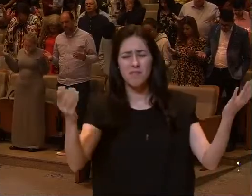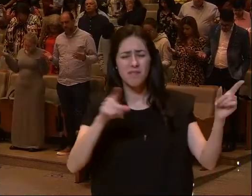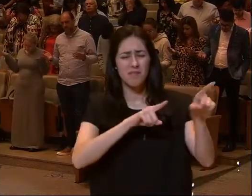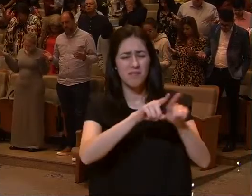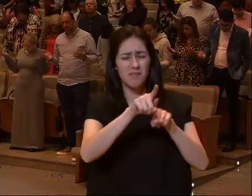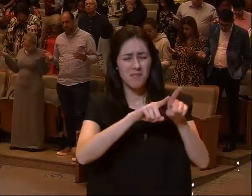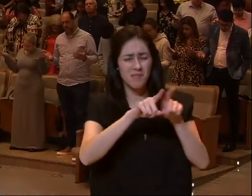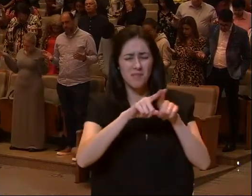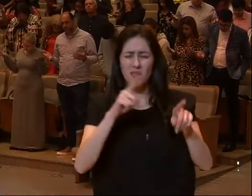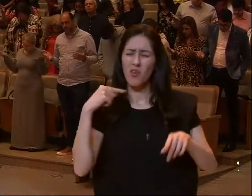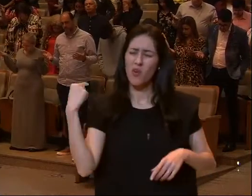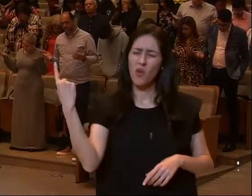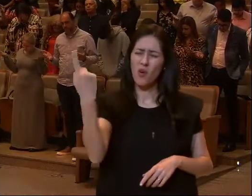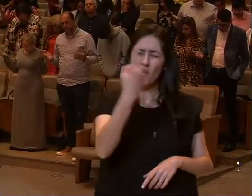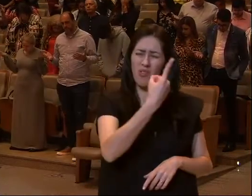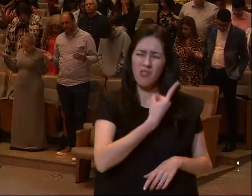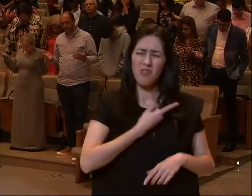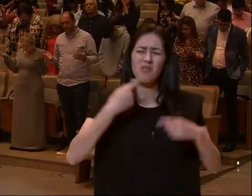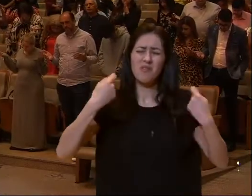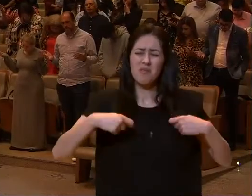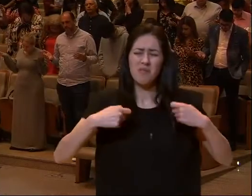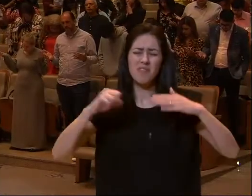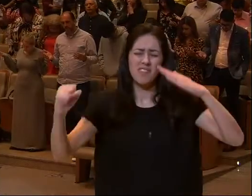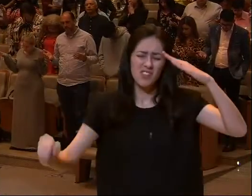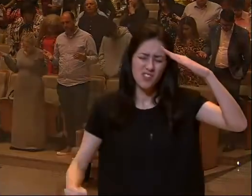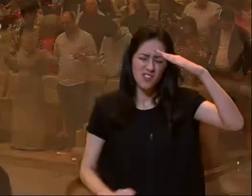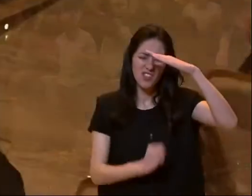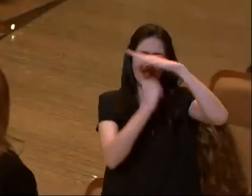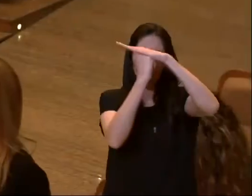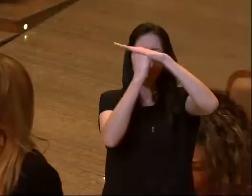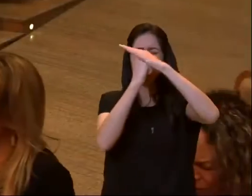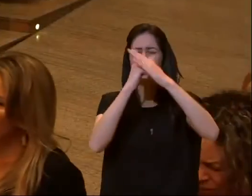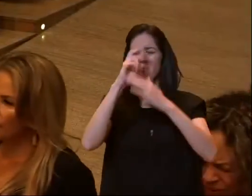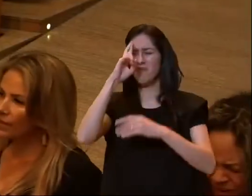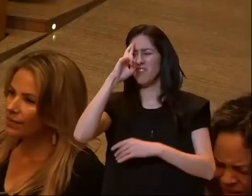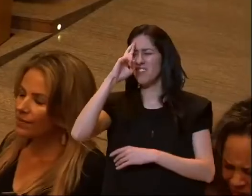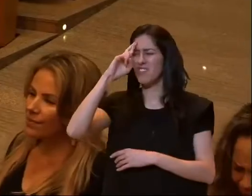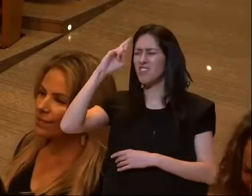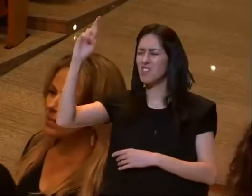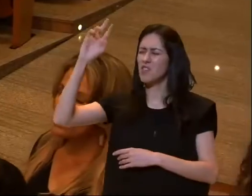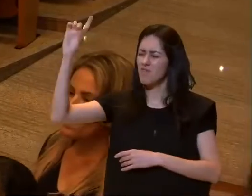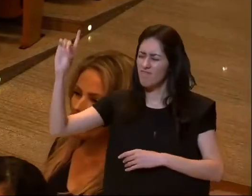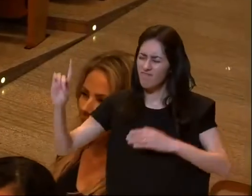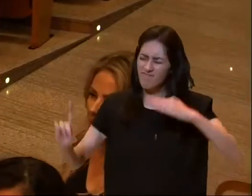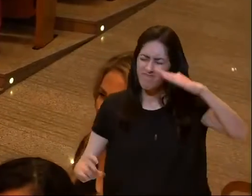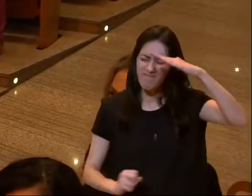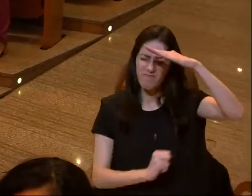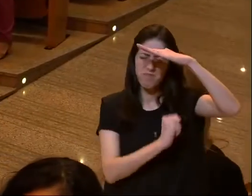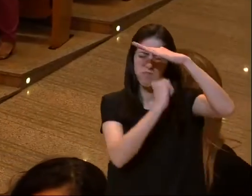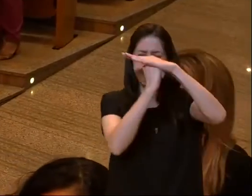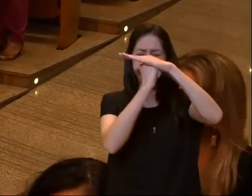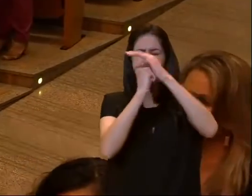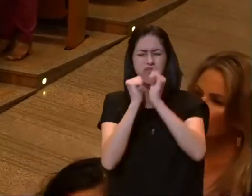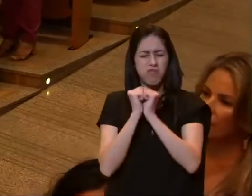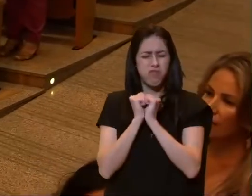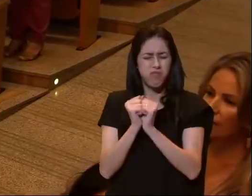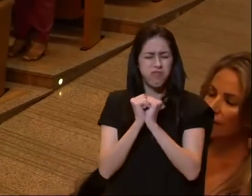aqui possamos ser cheios do Senhor, cheios da Tua